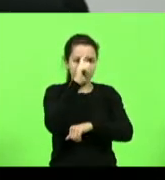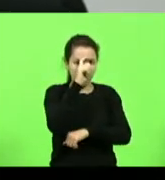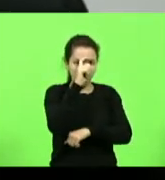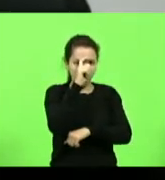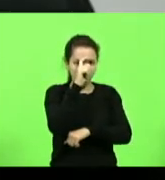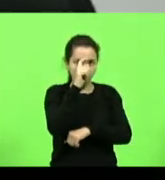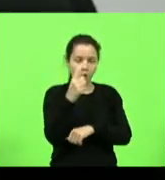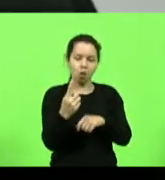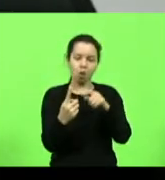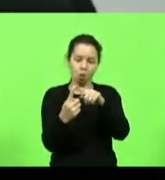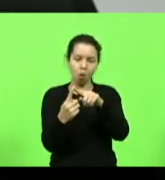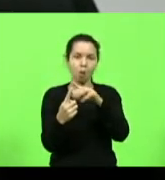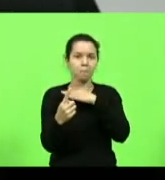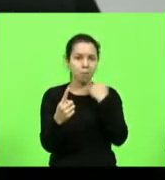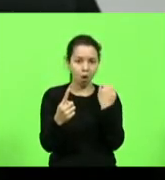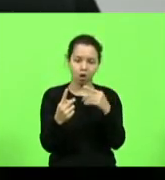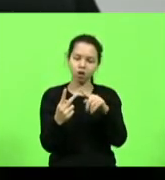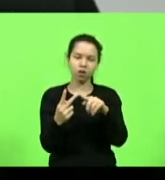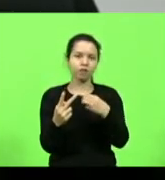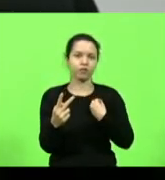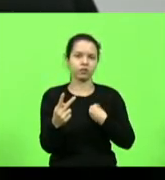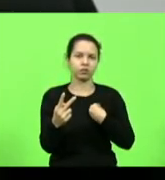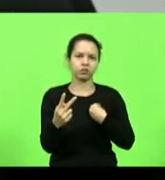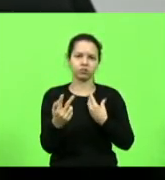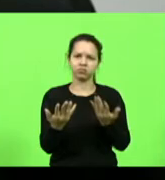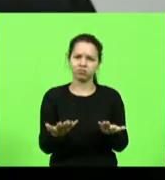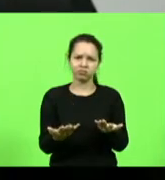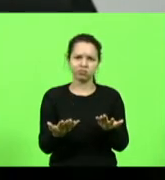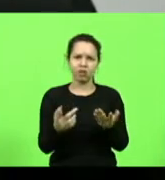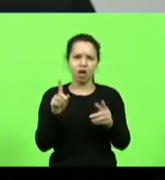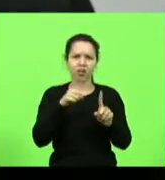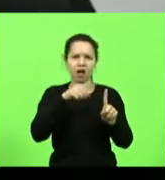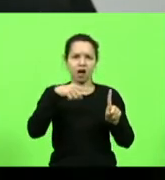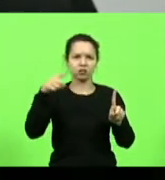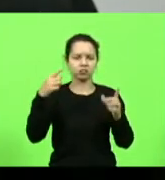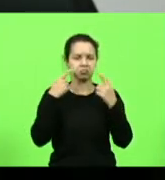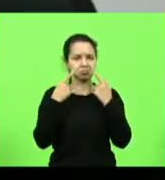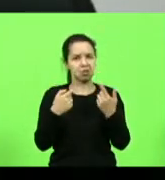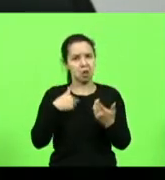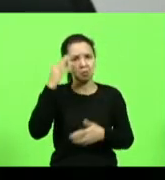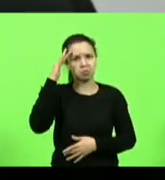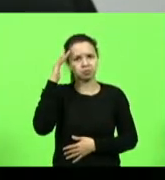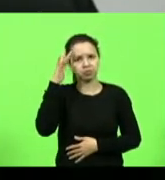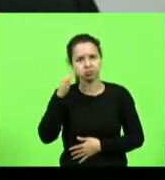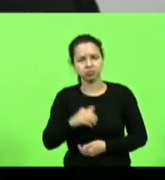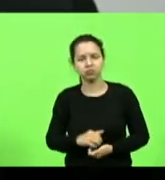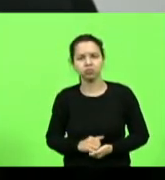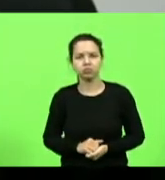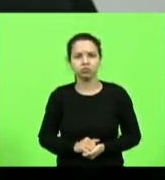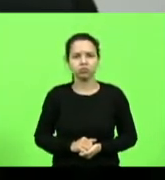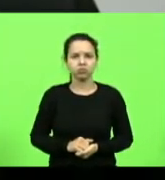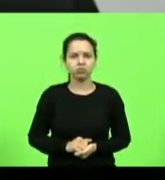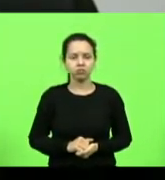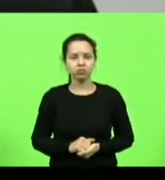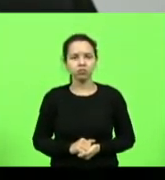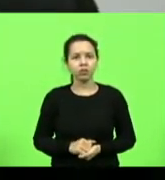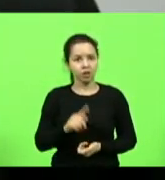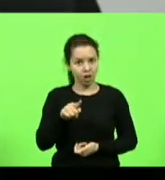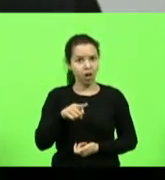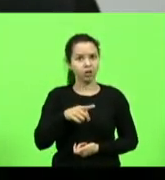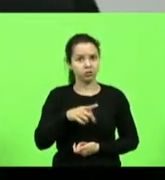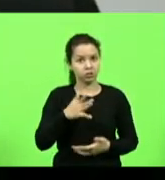que está apresentado, e eu assim compreendi dessa maneira. Então é